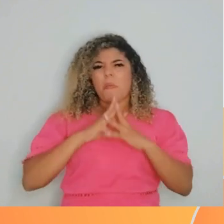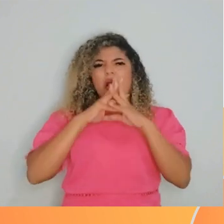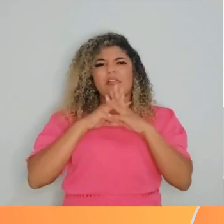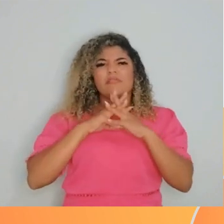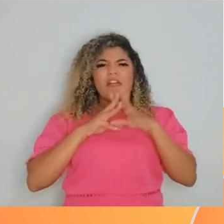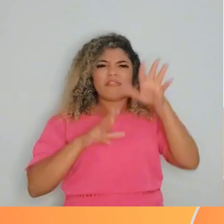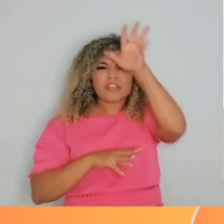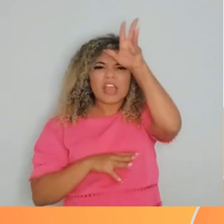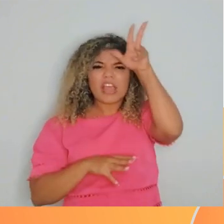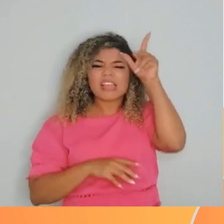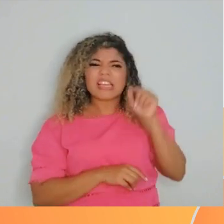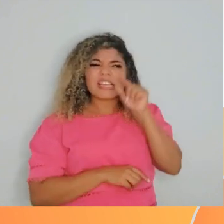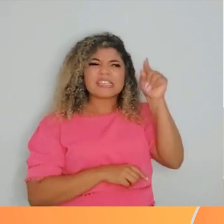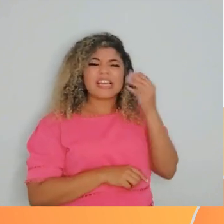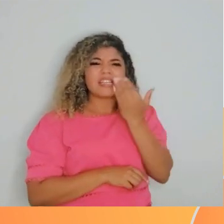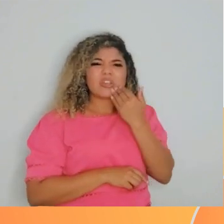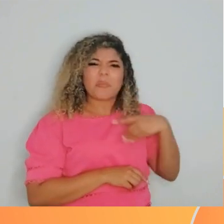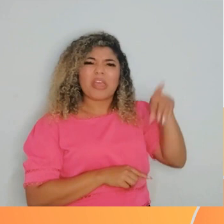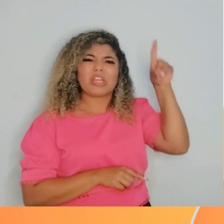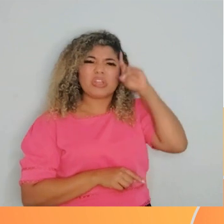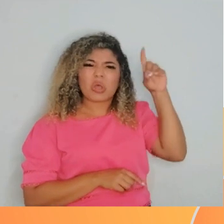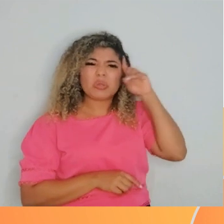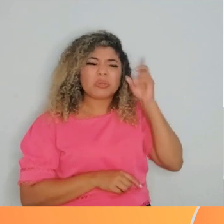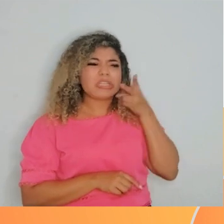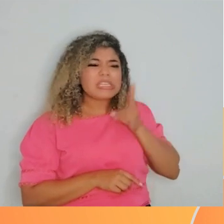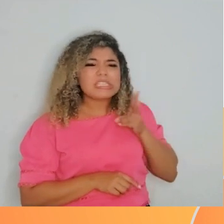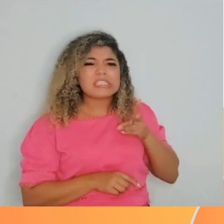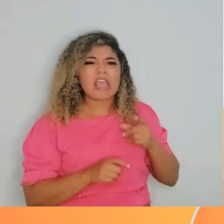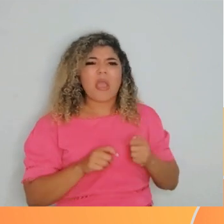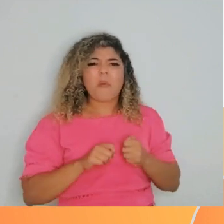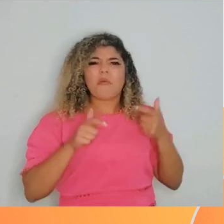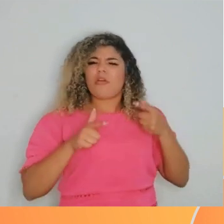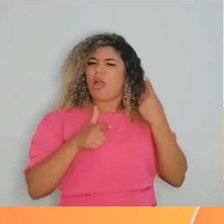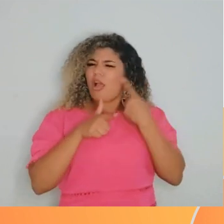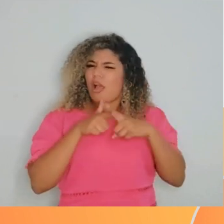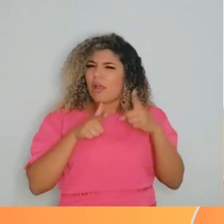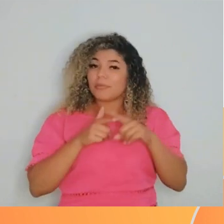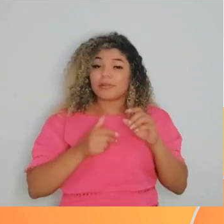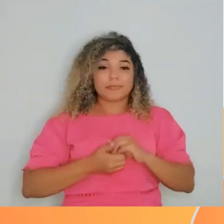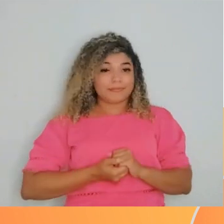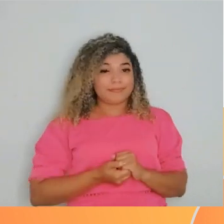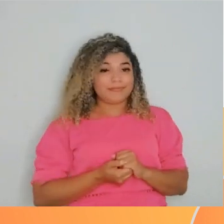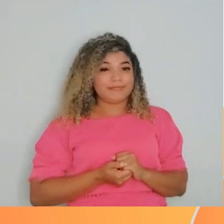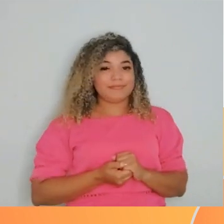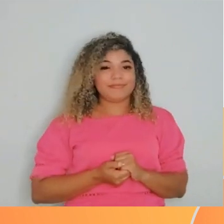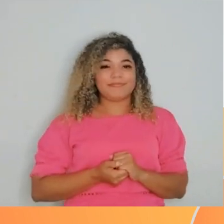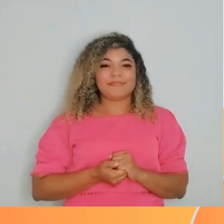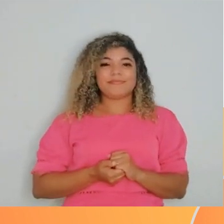só refrigerante. Será que isso consumido diariamente, em excesso, pode trazer algum risco?